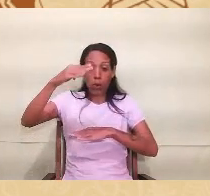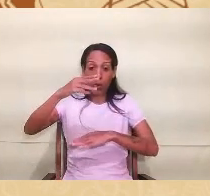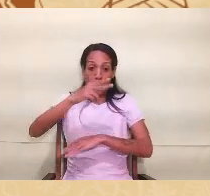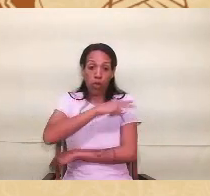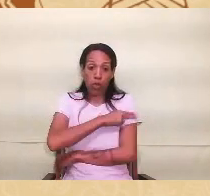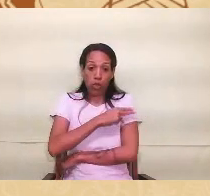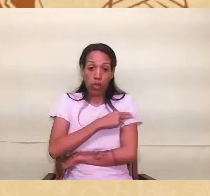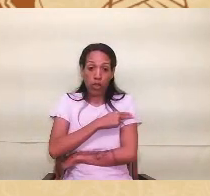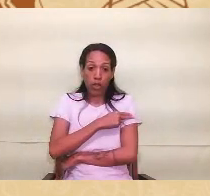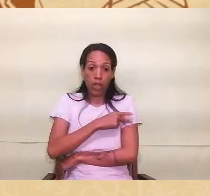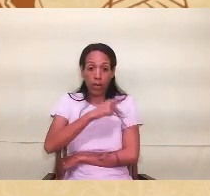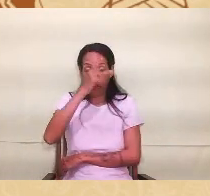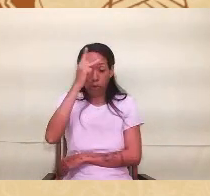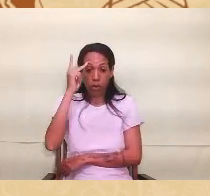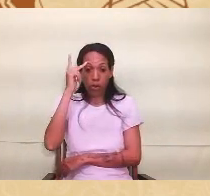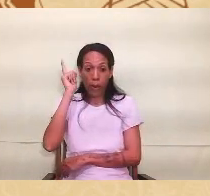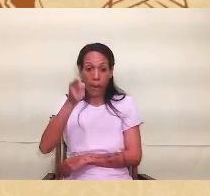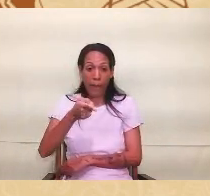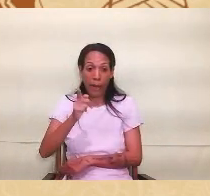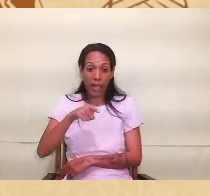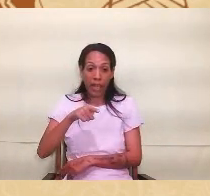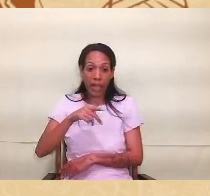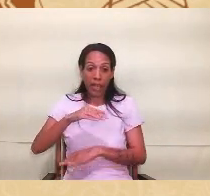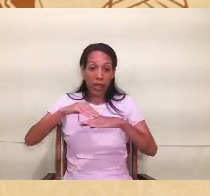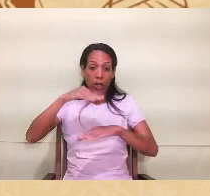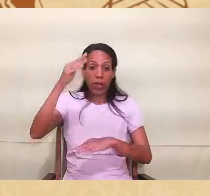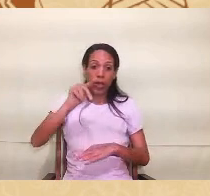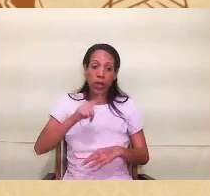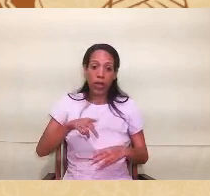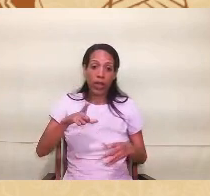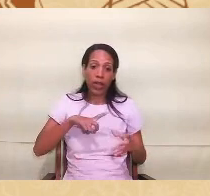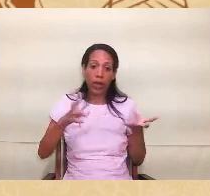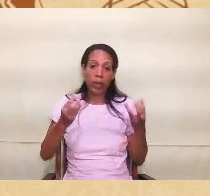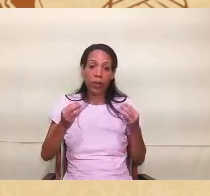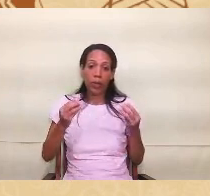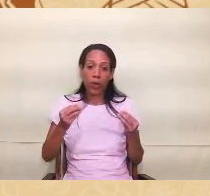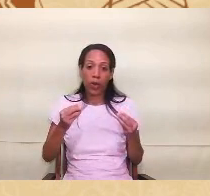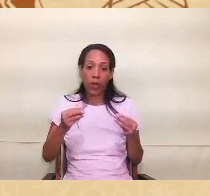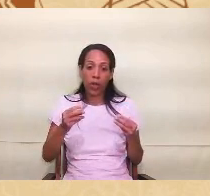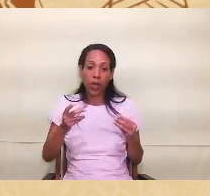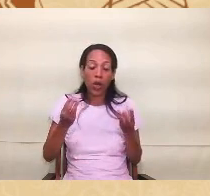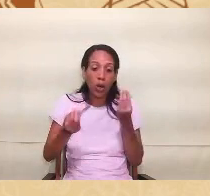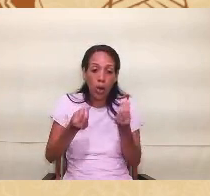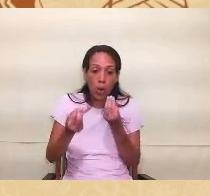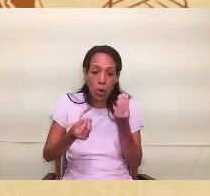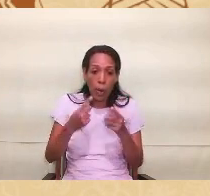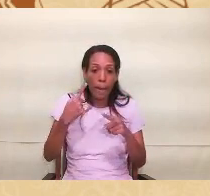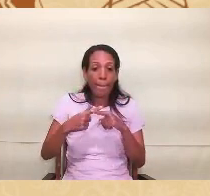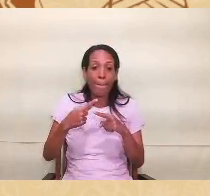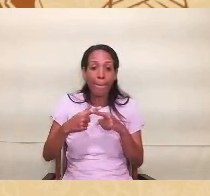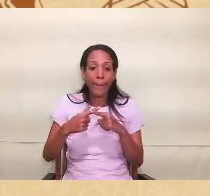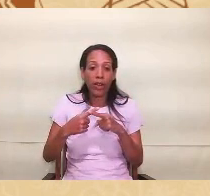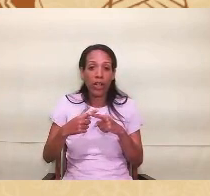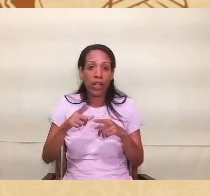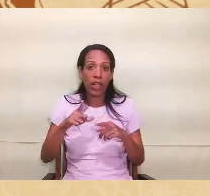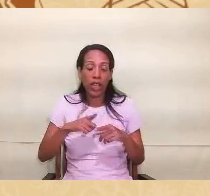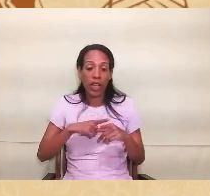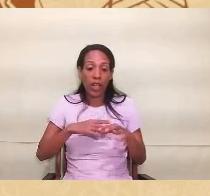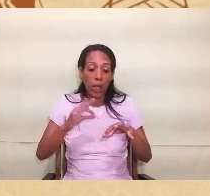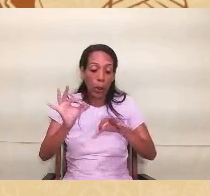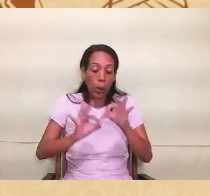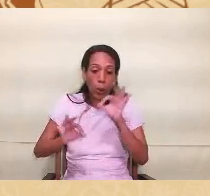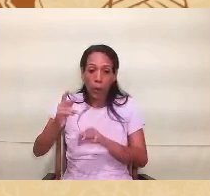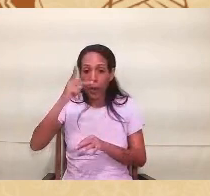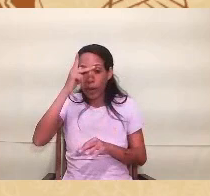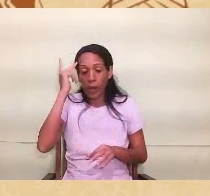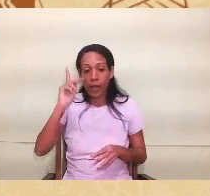o povo. Então, subcomandante Marcos e outros tantos, né? Eles são subcomandantes porque quem comanda é o povo. Zapatista, que é indígena,